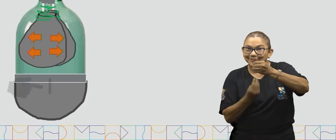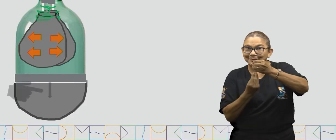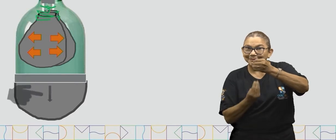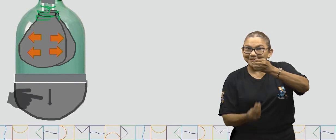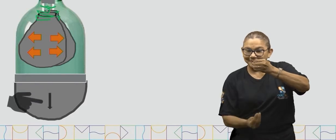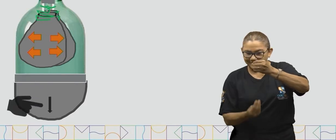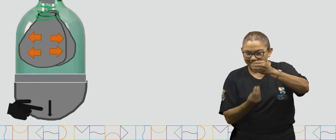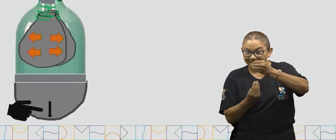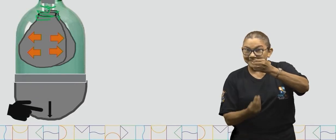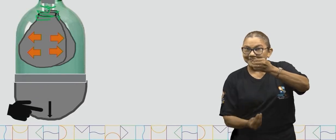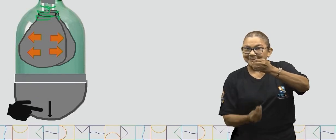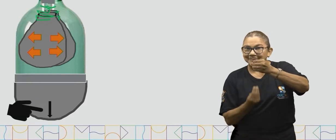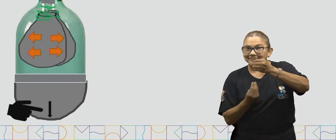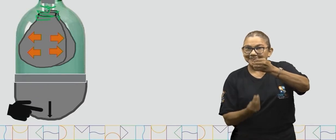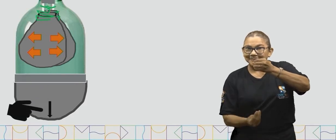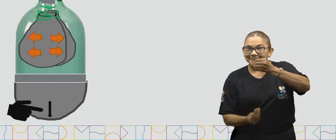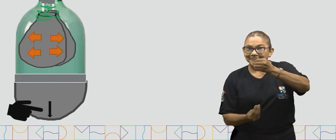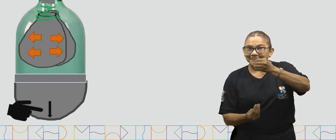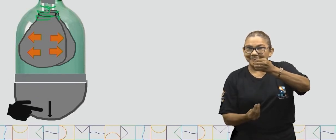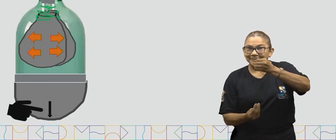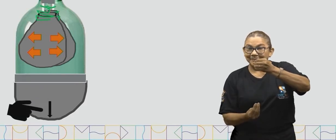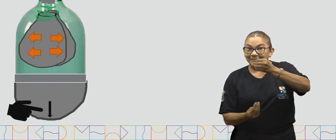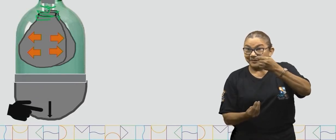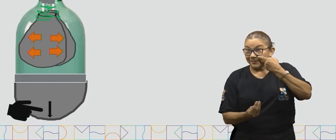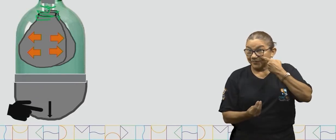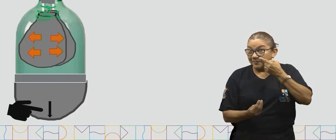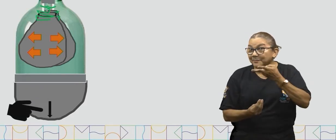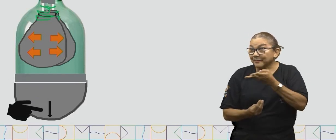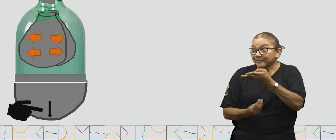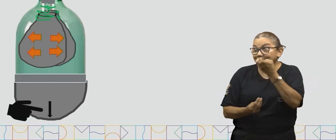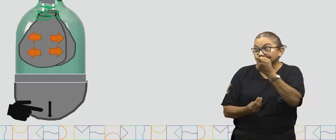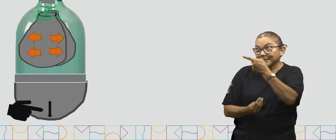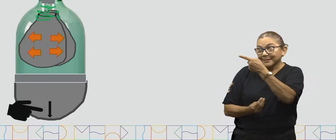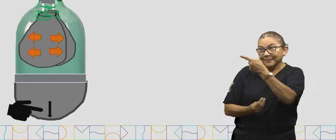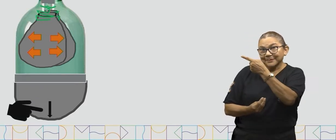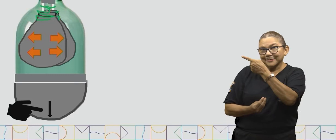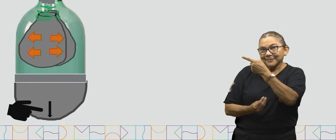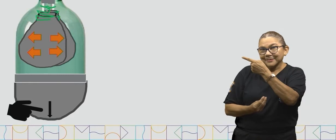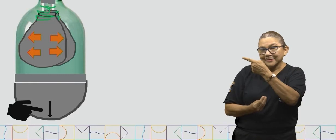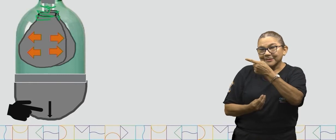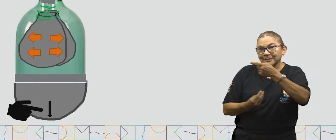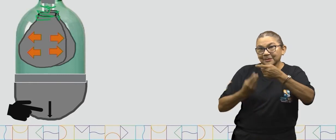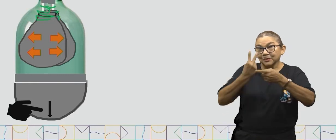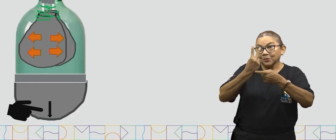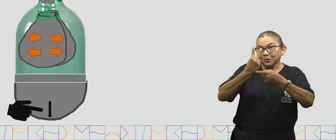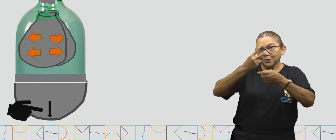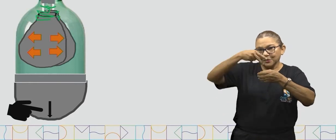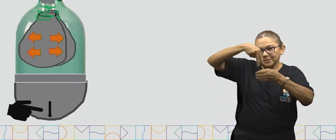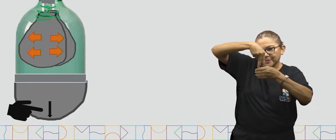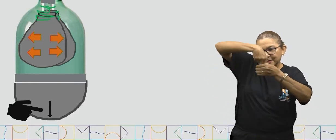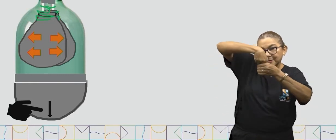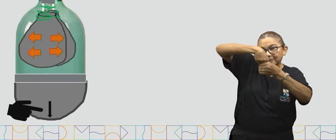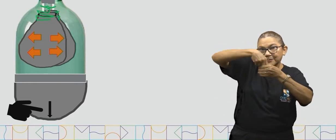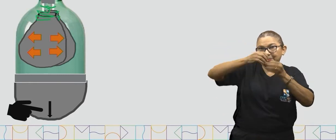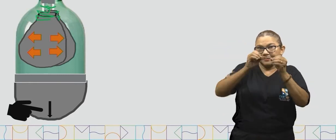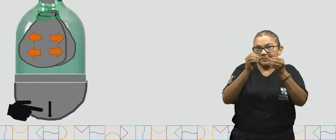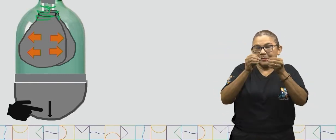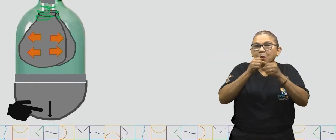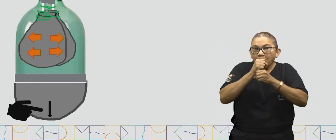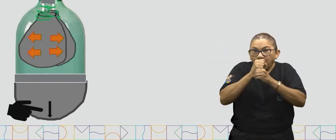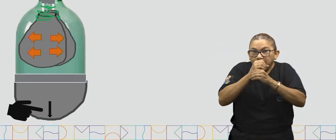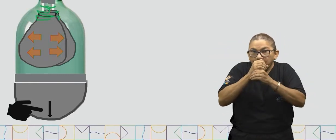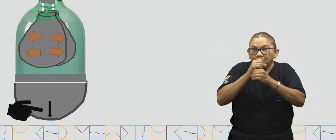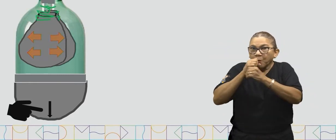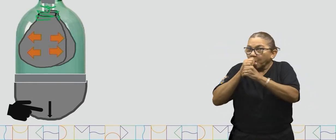para baixo. Note que os balões que estão dentro da garrafa PET enchem-se de ar.